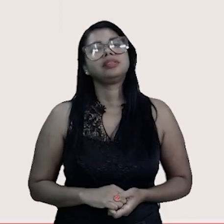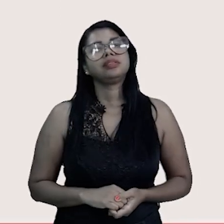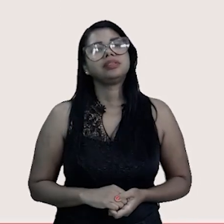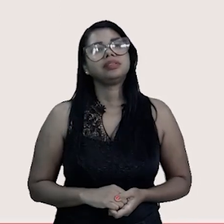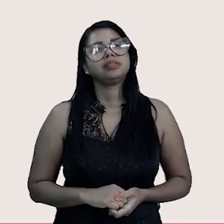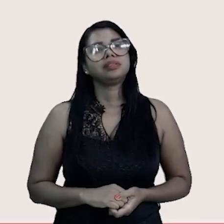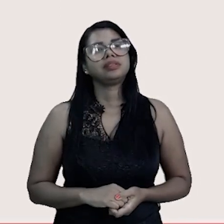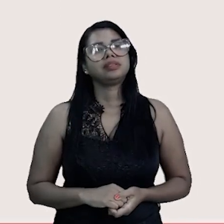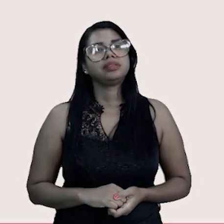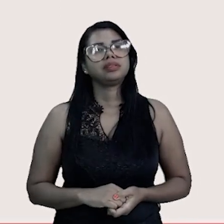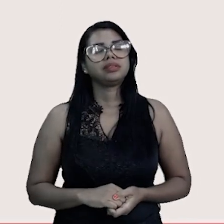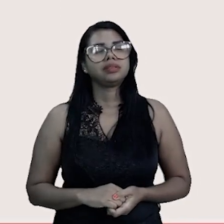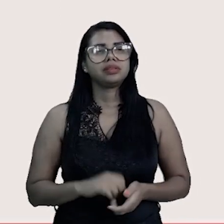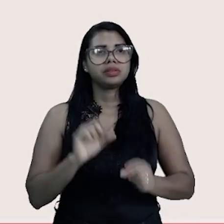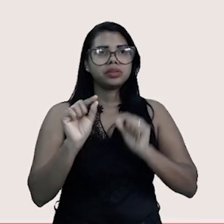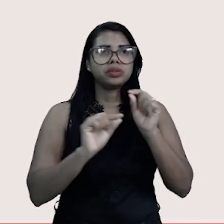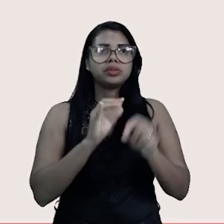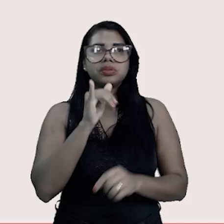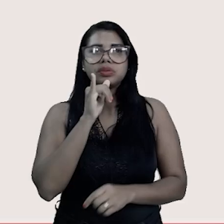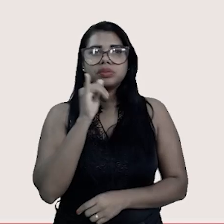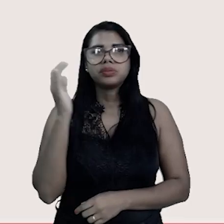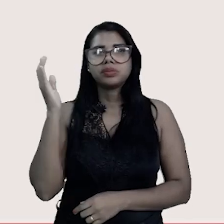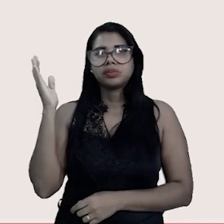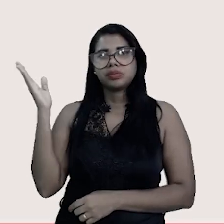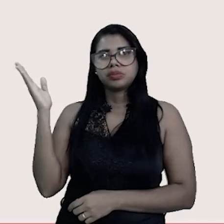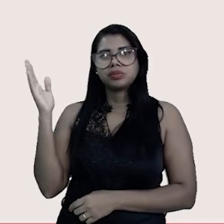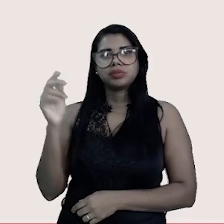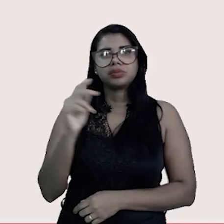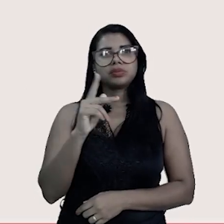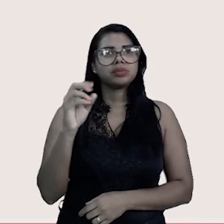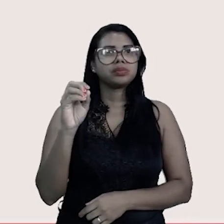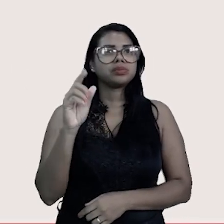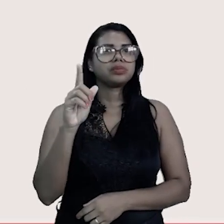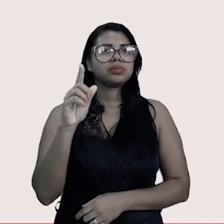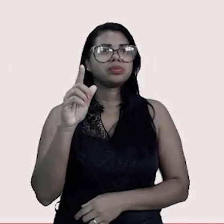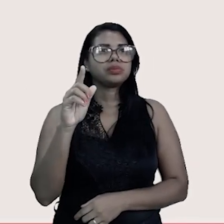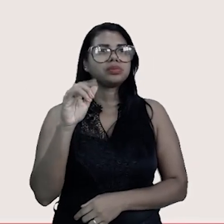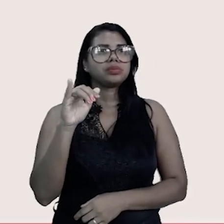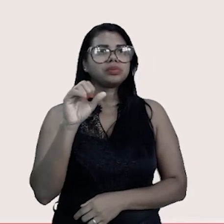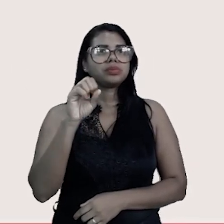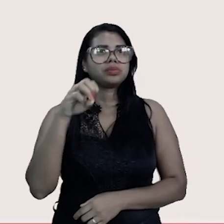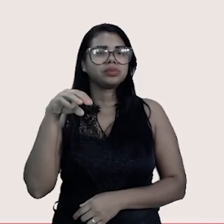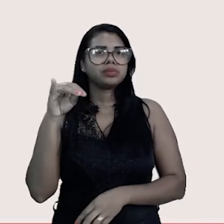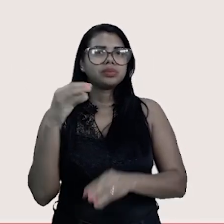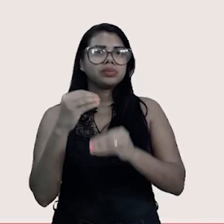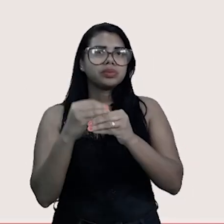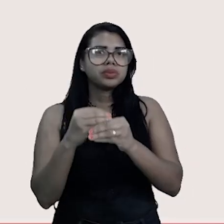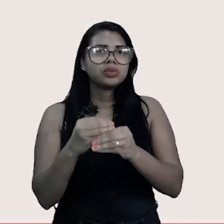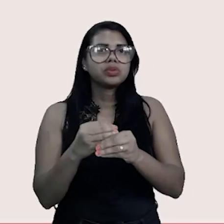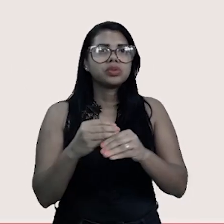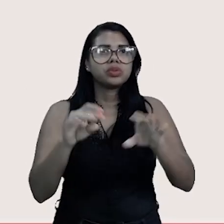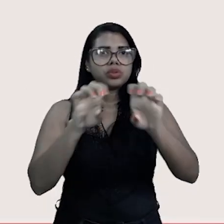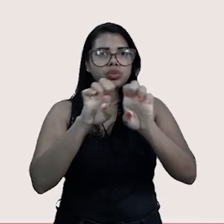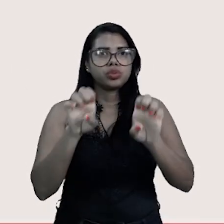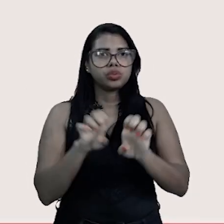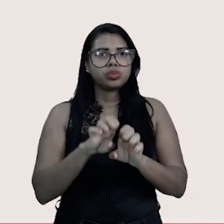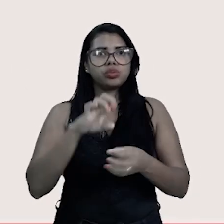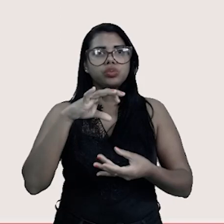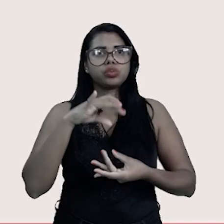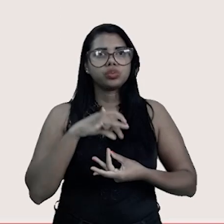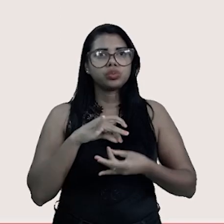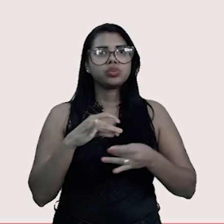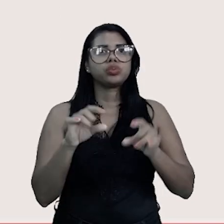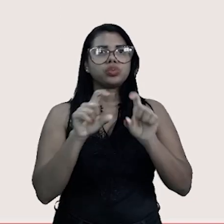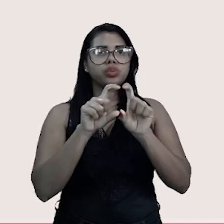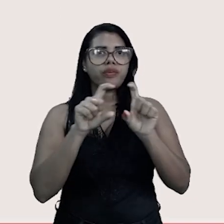de polissíndeto. Então isso tem a ver também com a construção, né, estrutural aí do verso